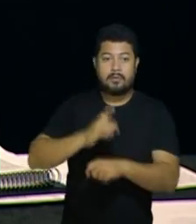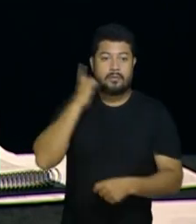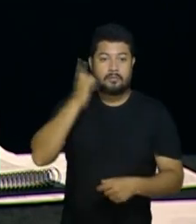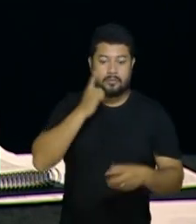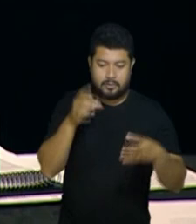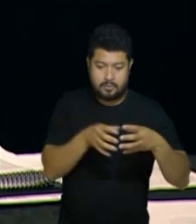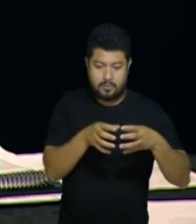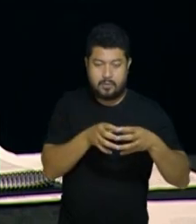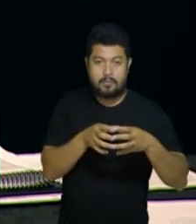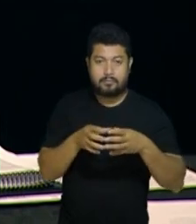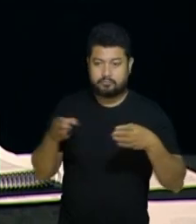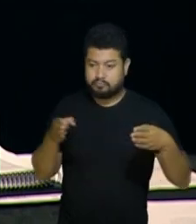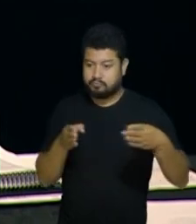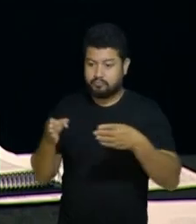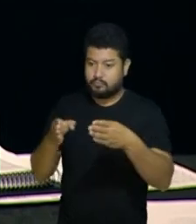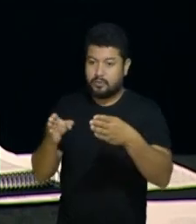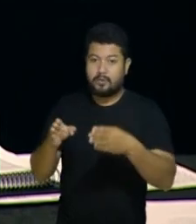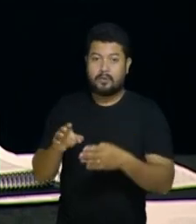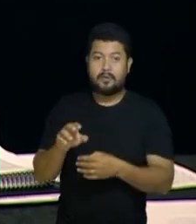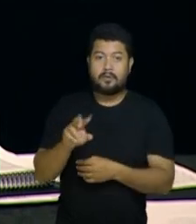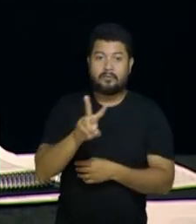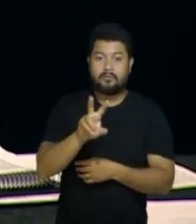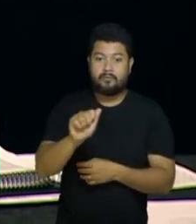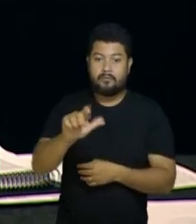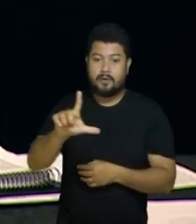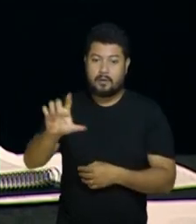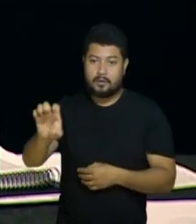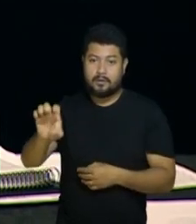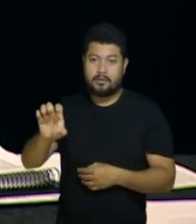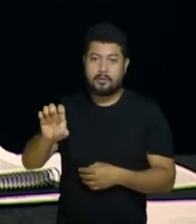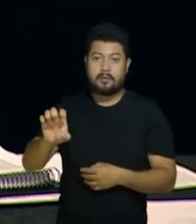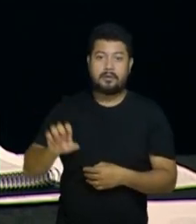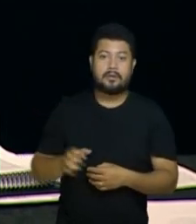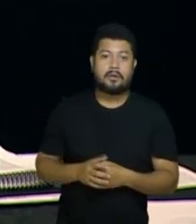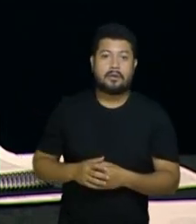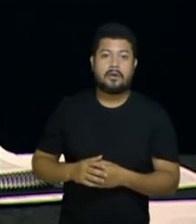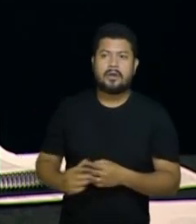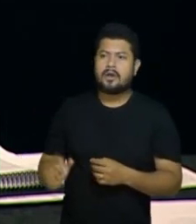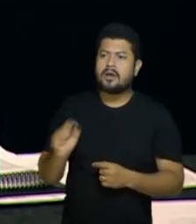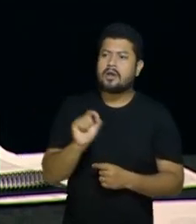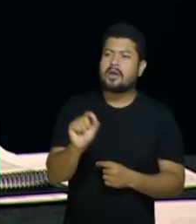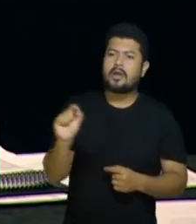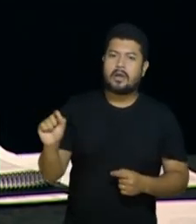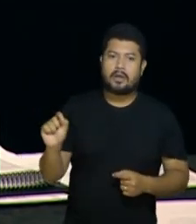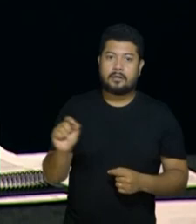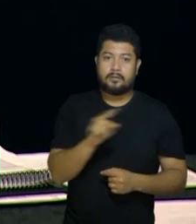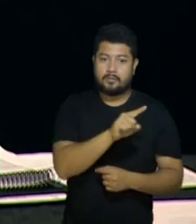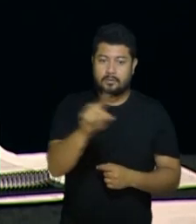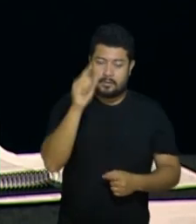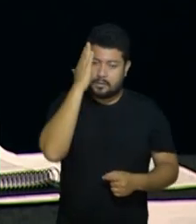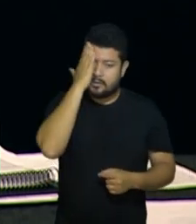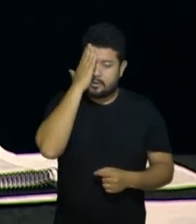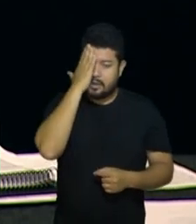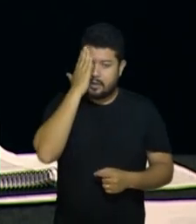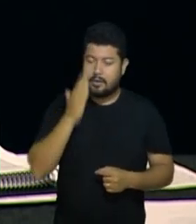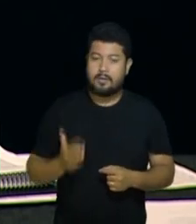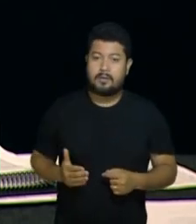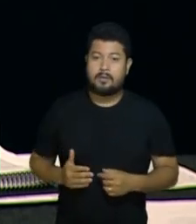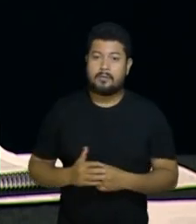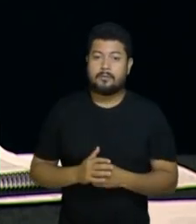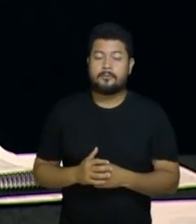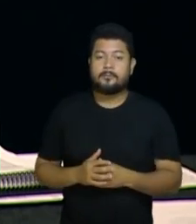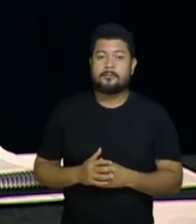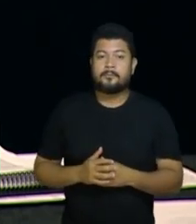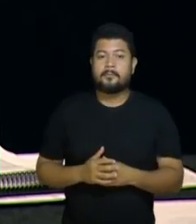Vale. Quem compõe a bancada do Vale, para que as pessoas que estão conosco nesta tarde possam